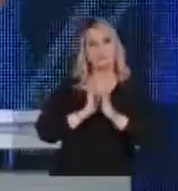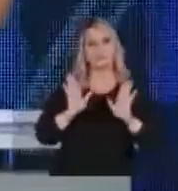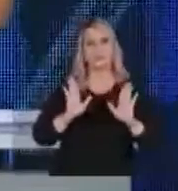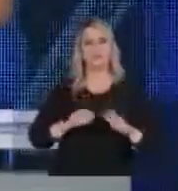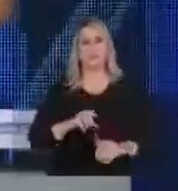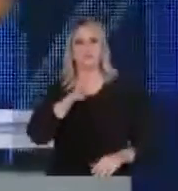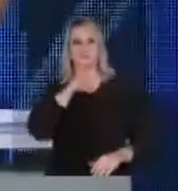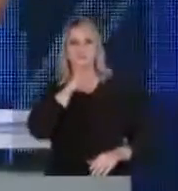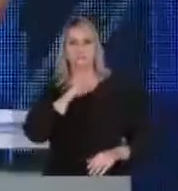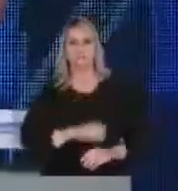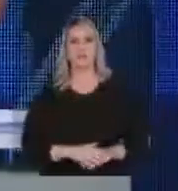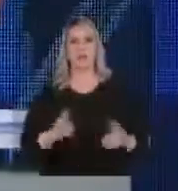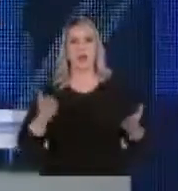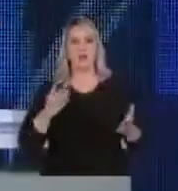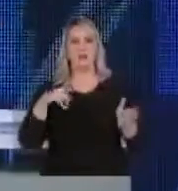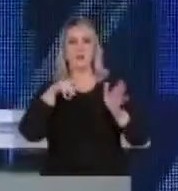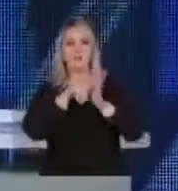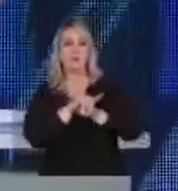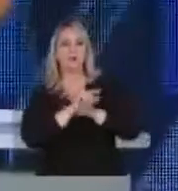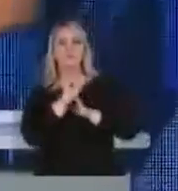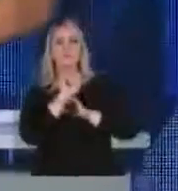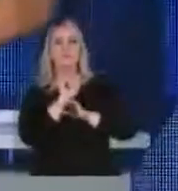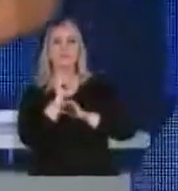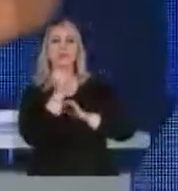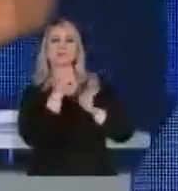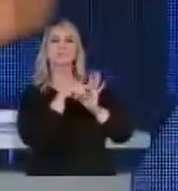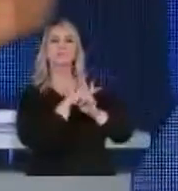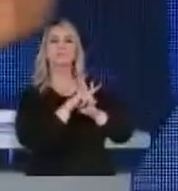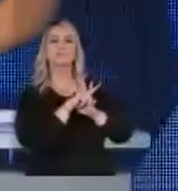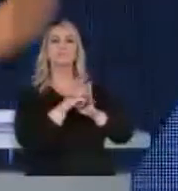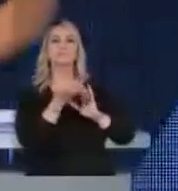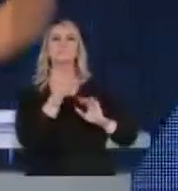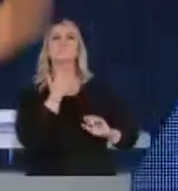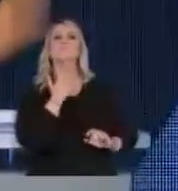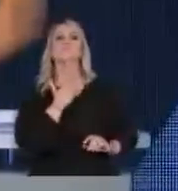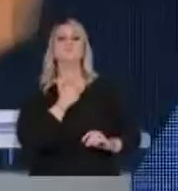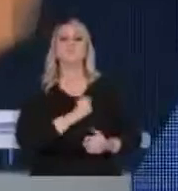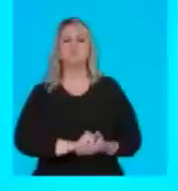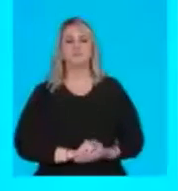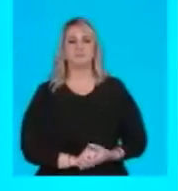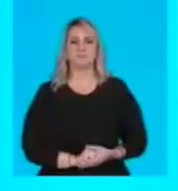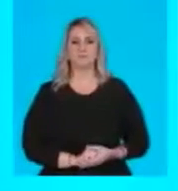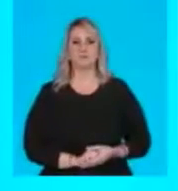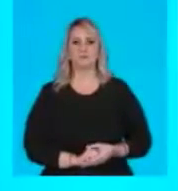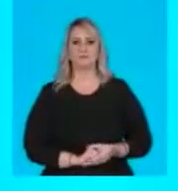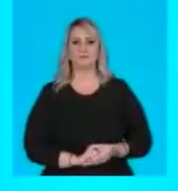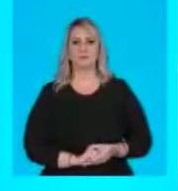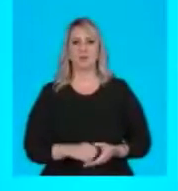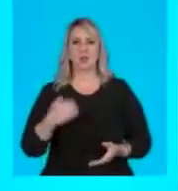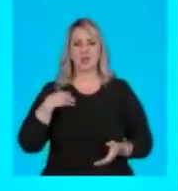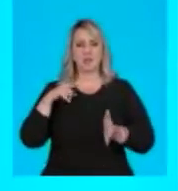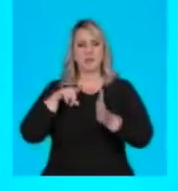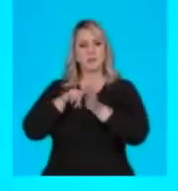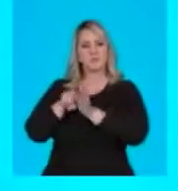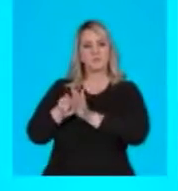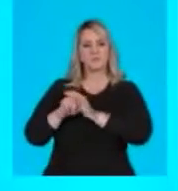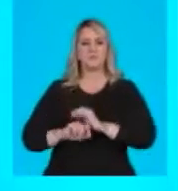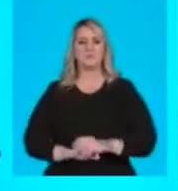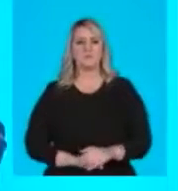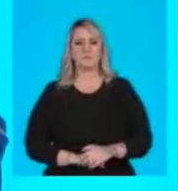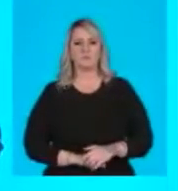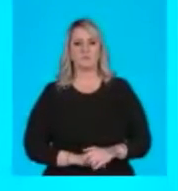o candidato marcelo freixo à próxima fase a pergunta para quem o senhor deseja fazer a sua questão a minha pergunta